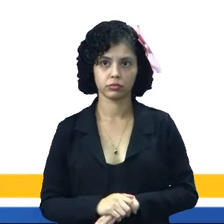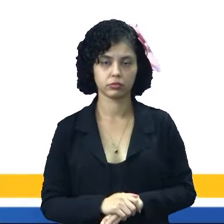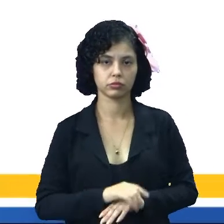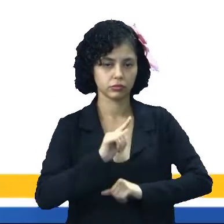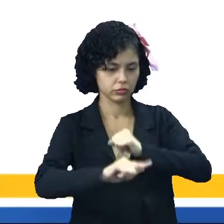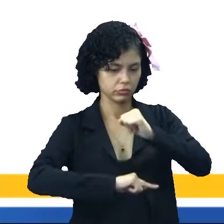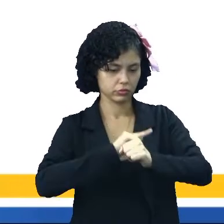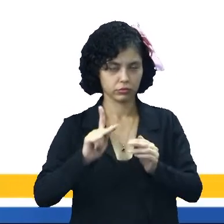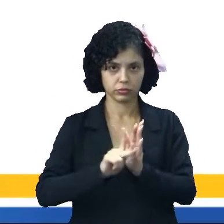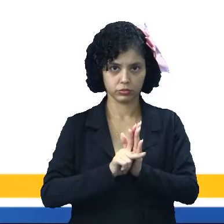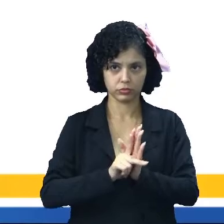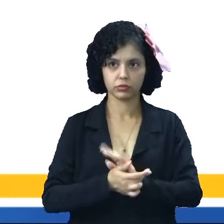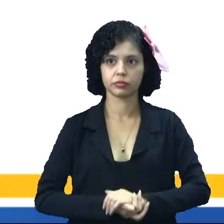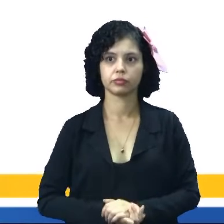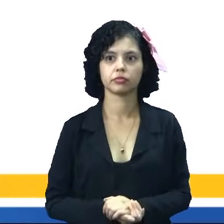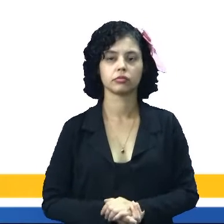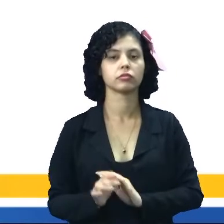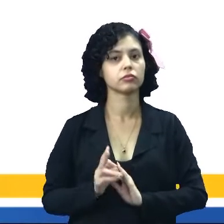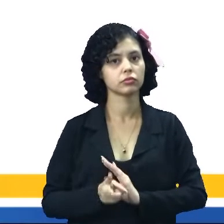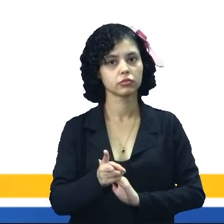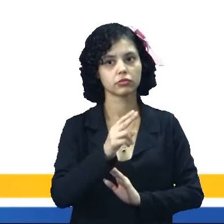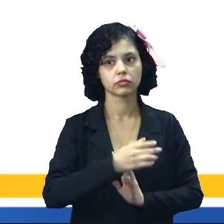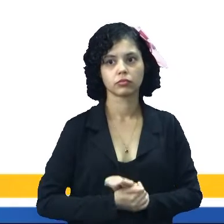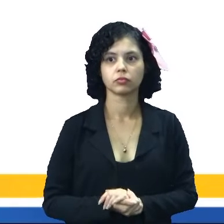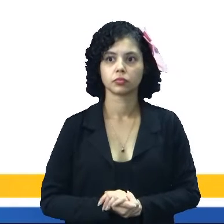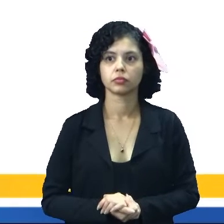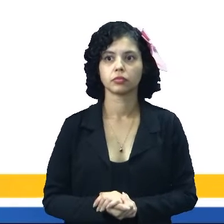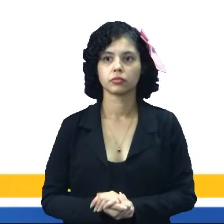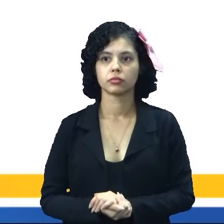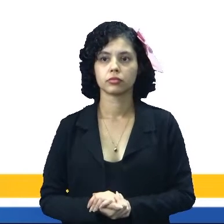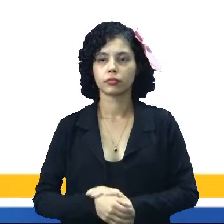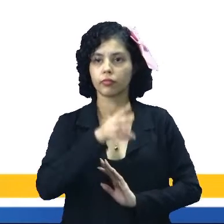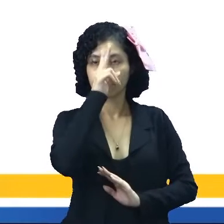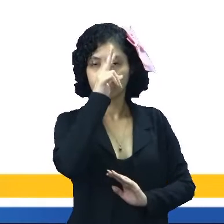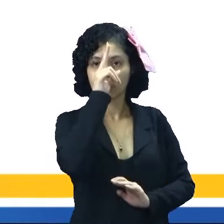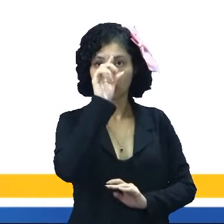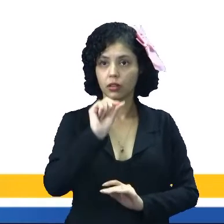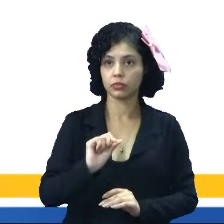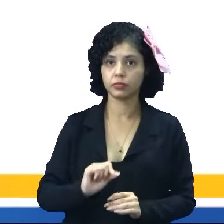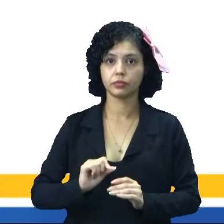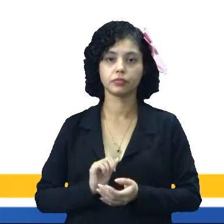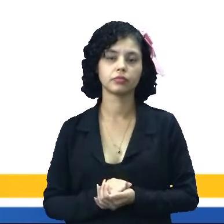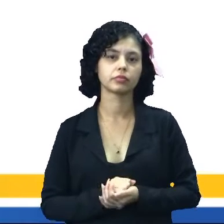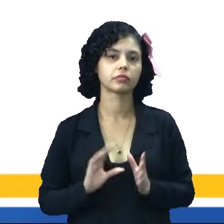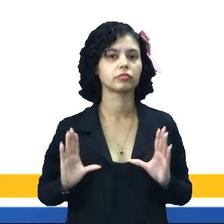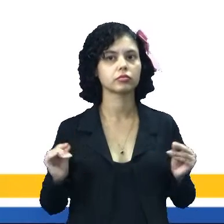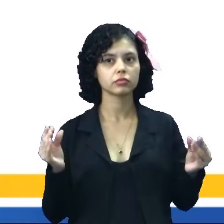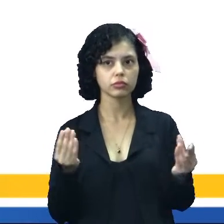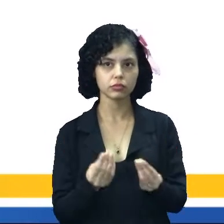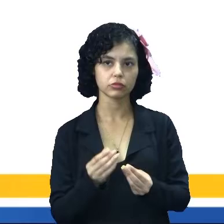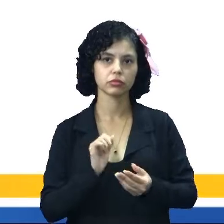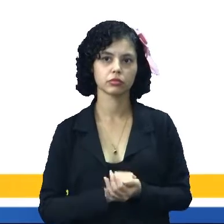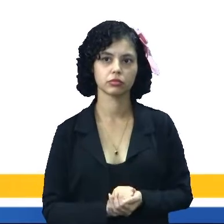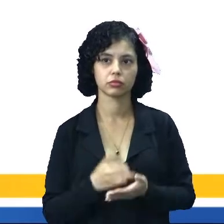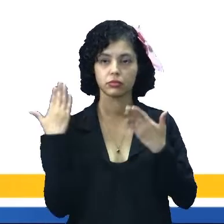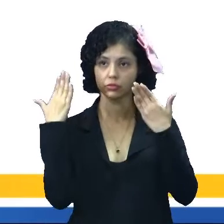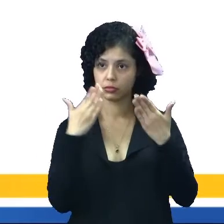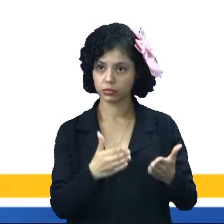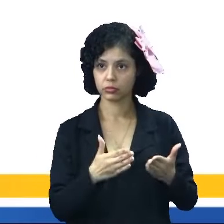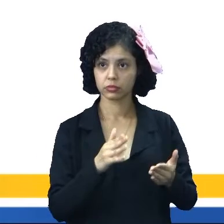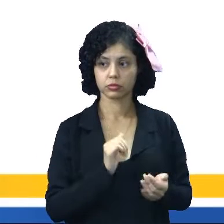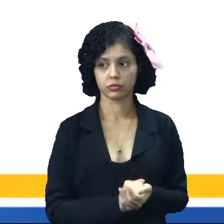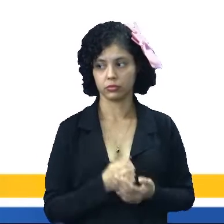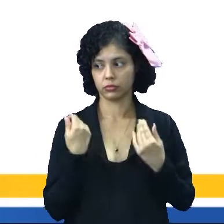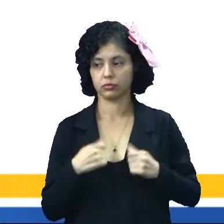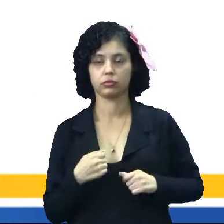átomo, tá? E aí, continuando, lembrando desses compostos orgânicos, vamos finalmente focar nas